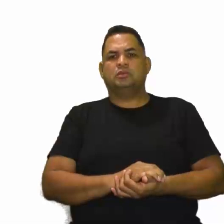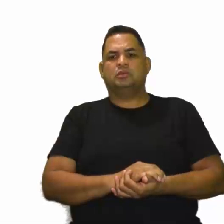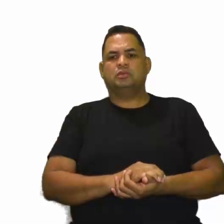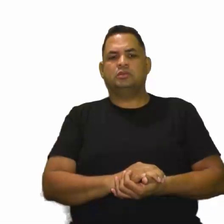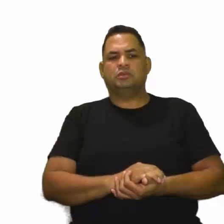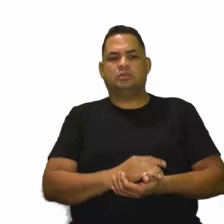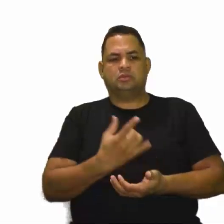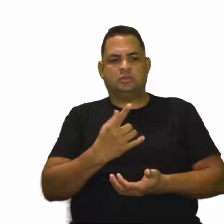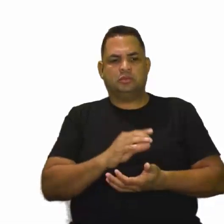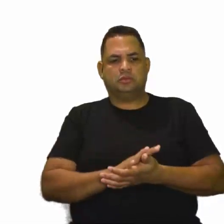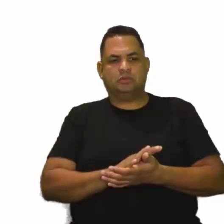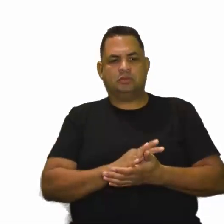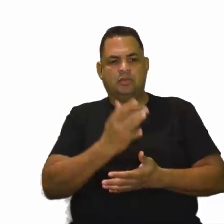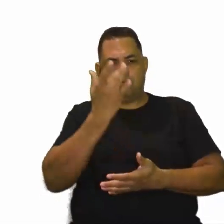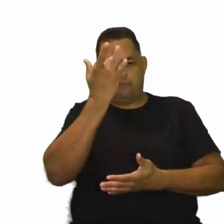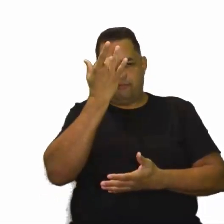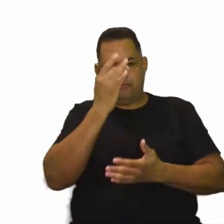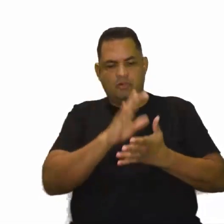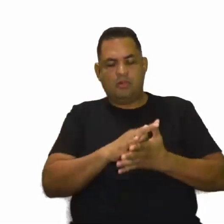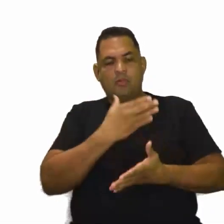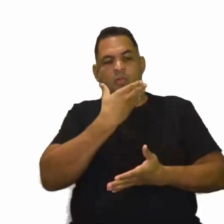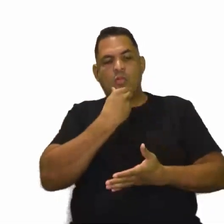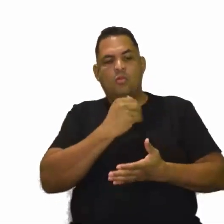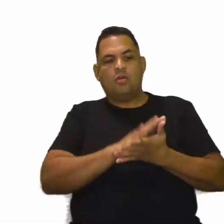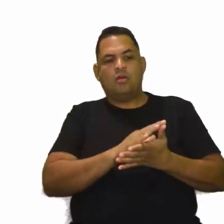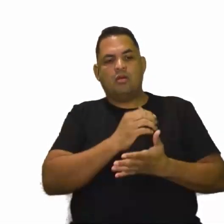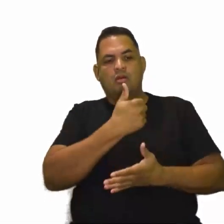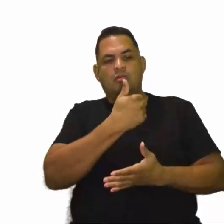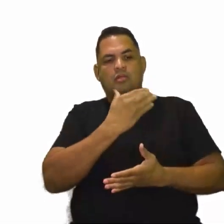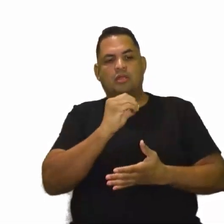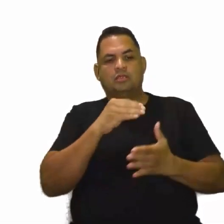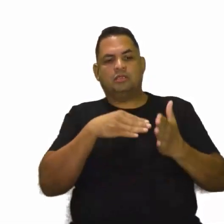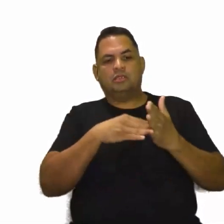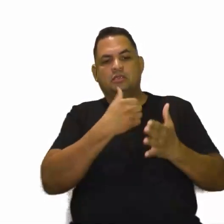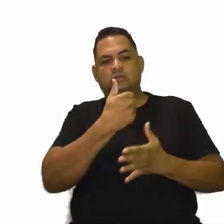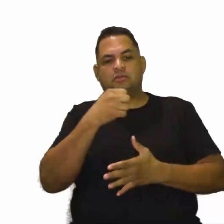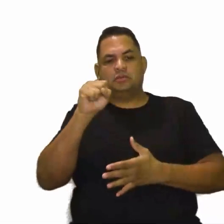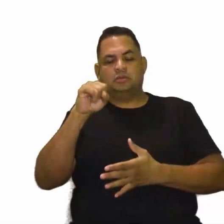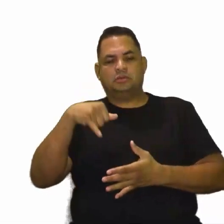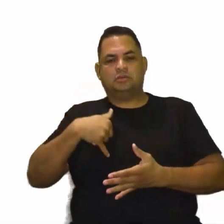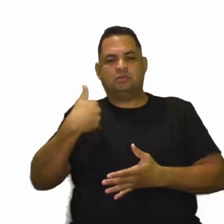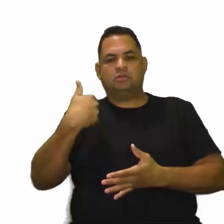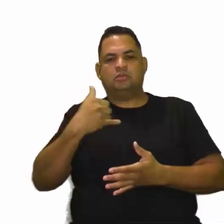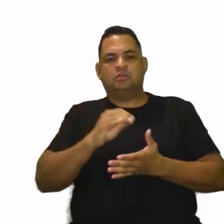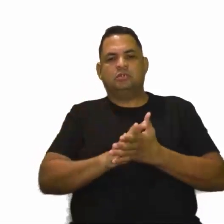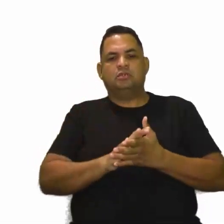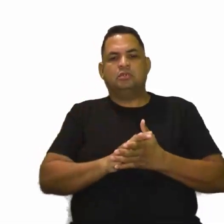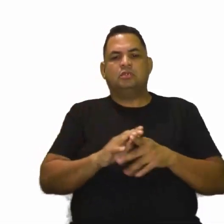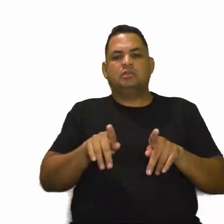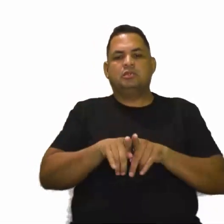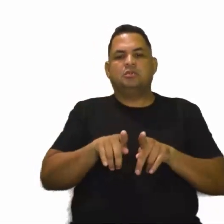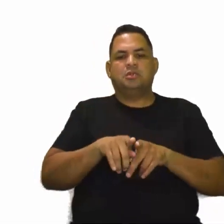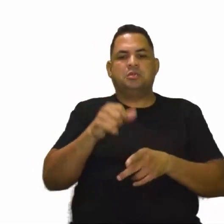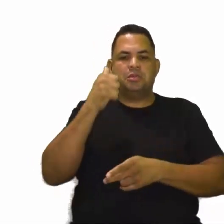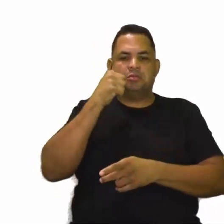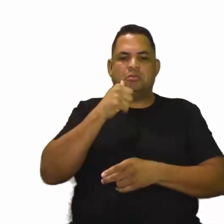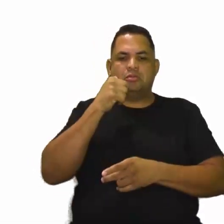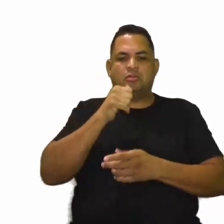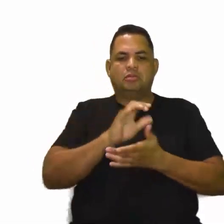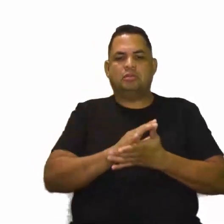a fórmula para o homem, de 10 a 18 anos, e a fórmula para a